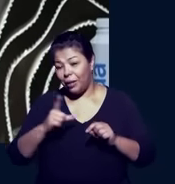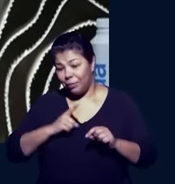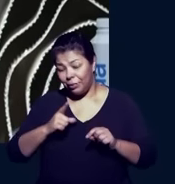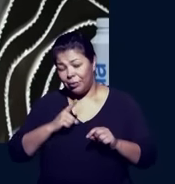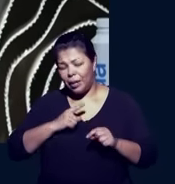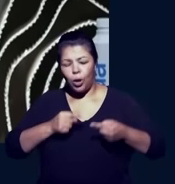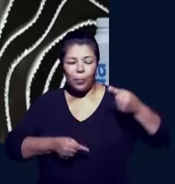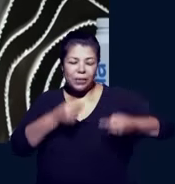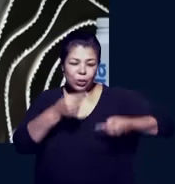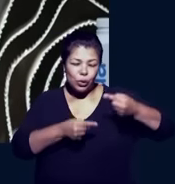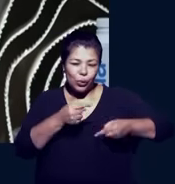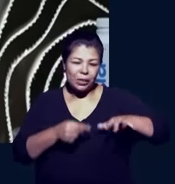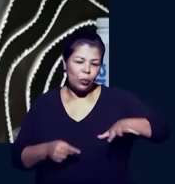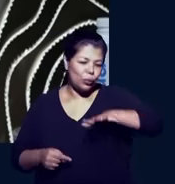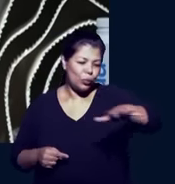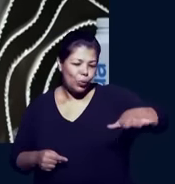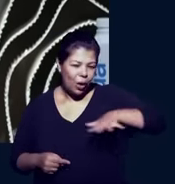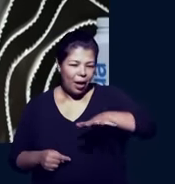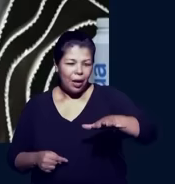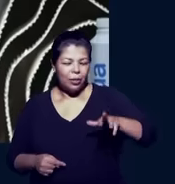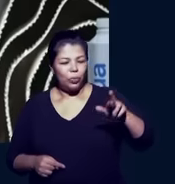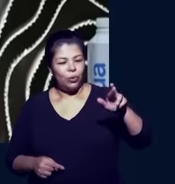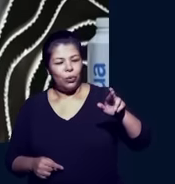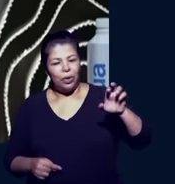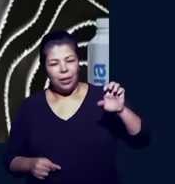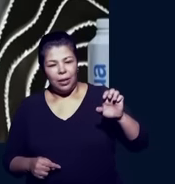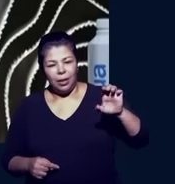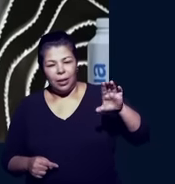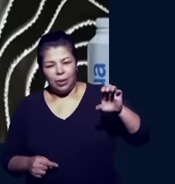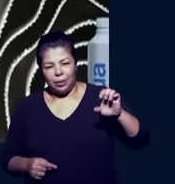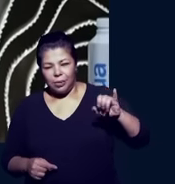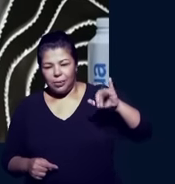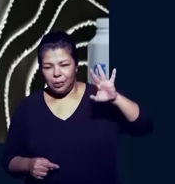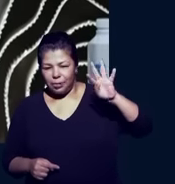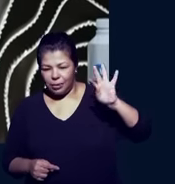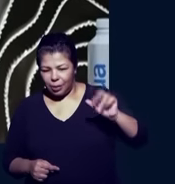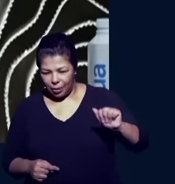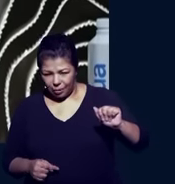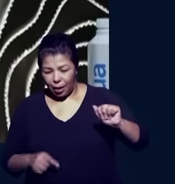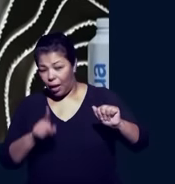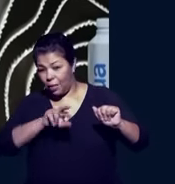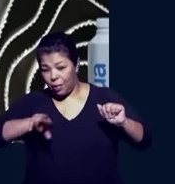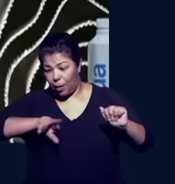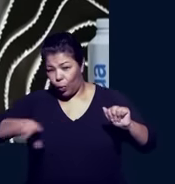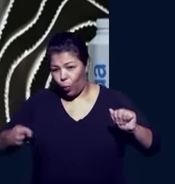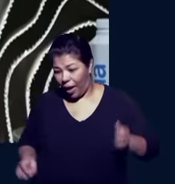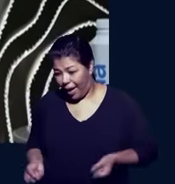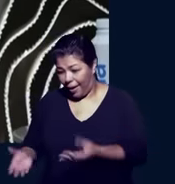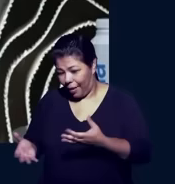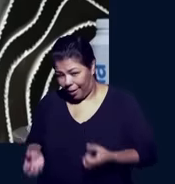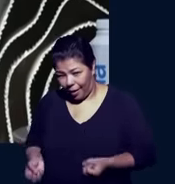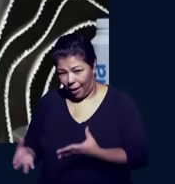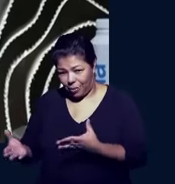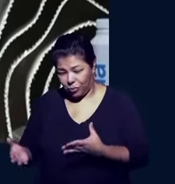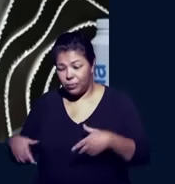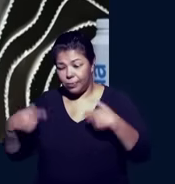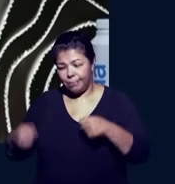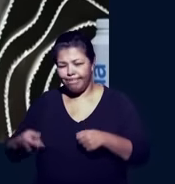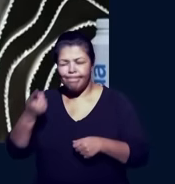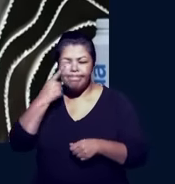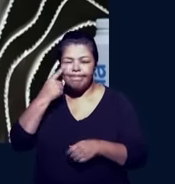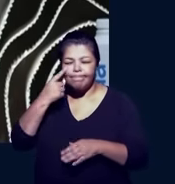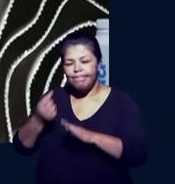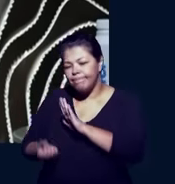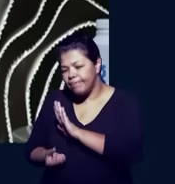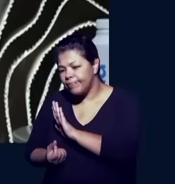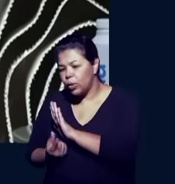receita né não é uma discussão do lado do gasto se fosse uma discussão para gastar mais além do orçamento isso poderia ter implicação